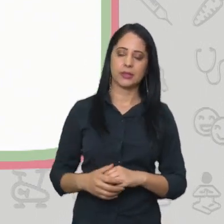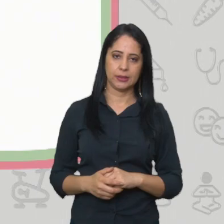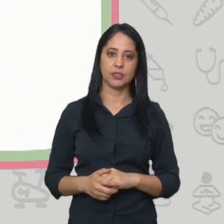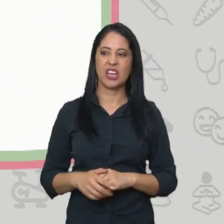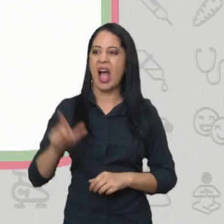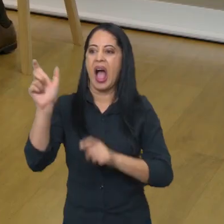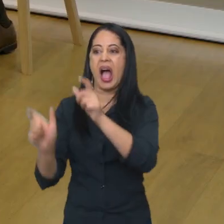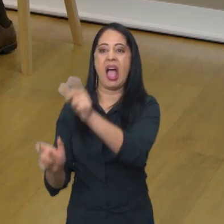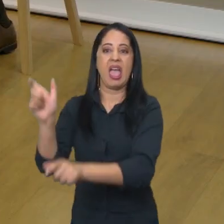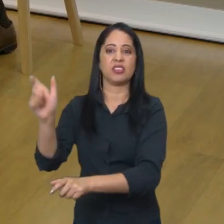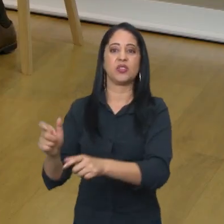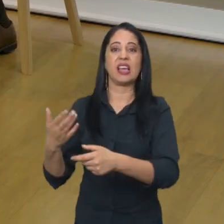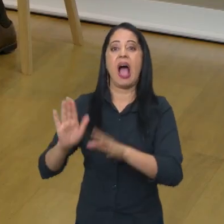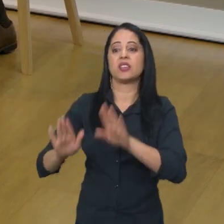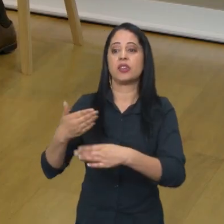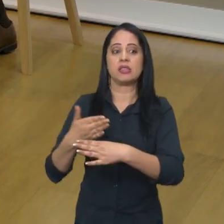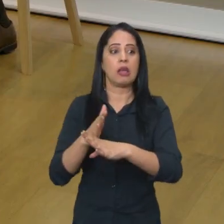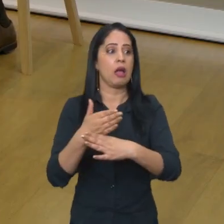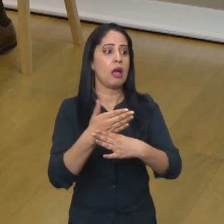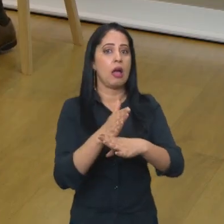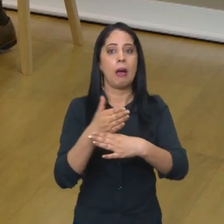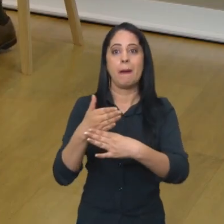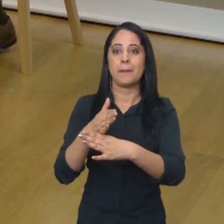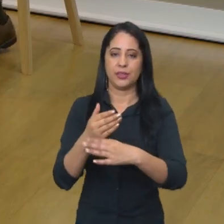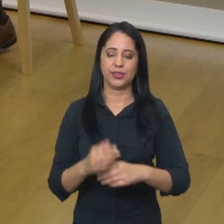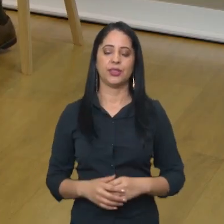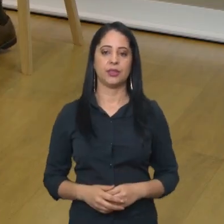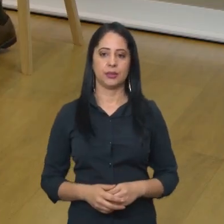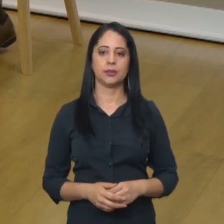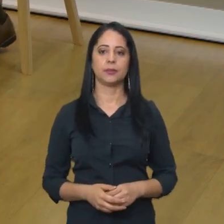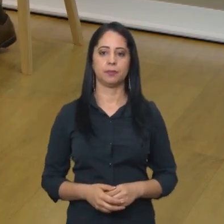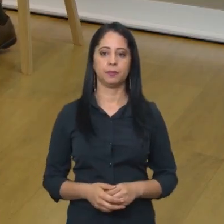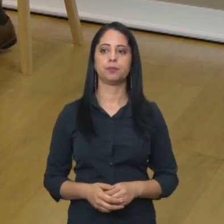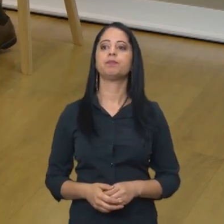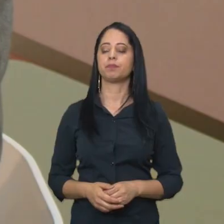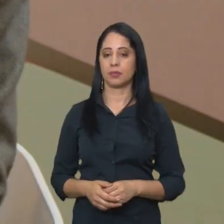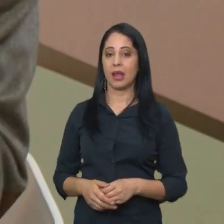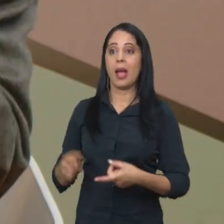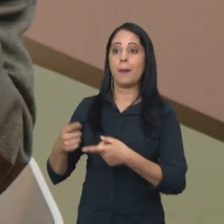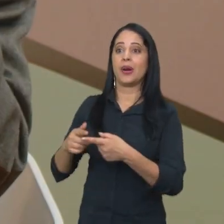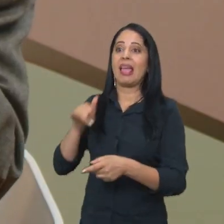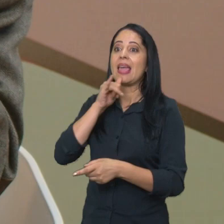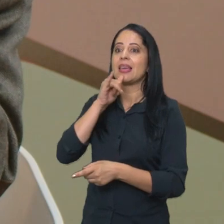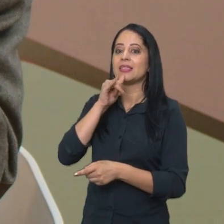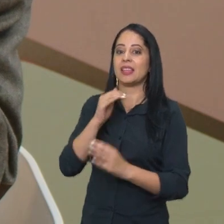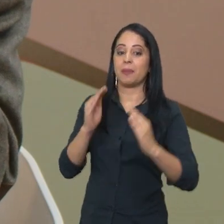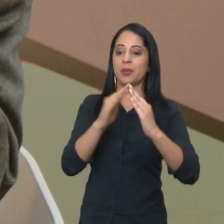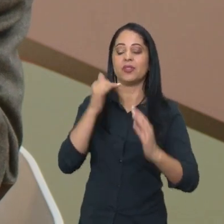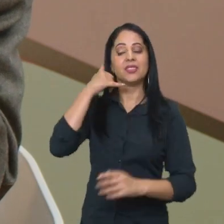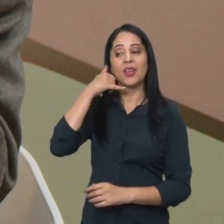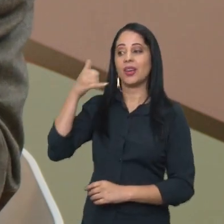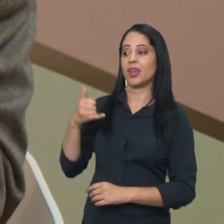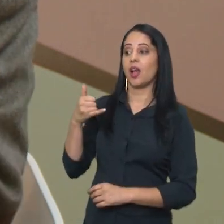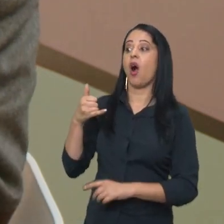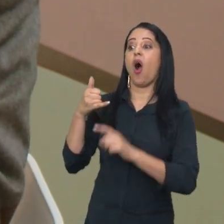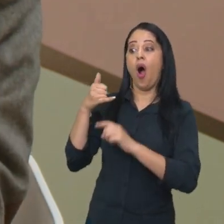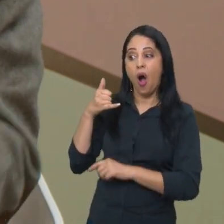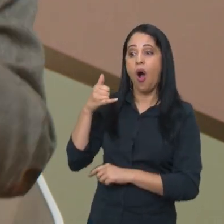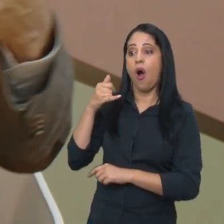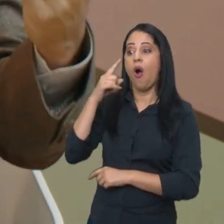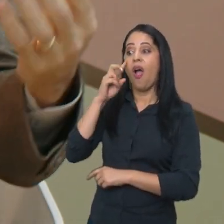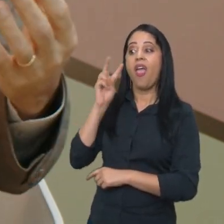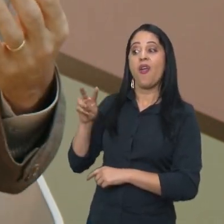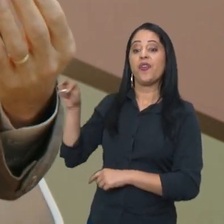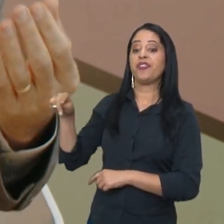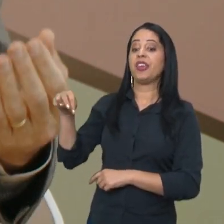de casa, né? É muito comum. Sim. Então vamos lá. É muito comum os vizinhos ligarem e falar, olha... Está passando por aqui.